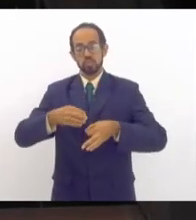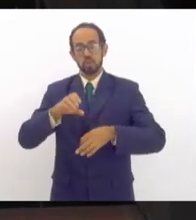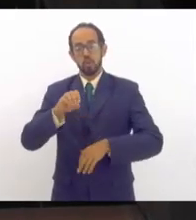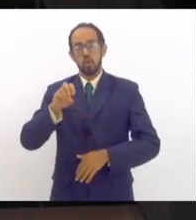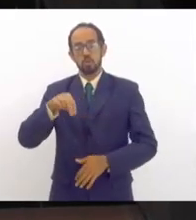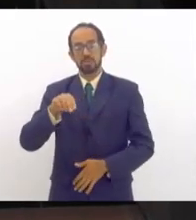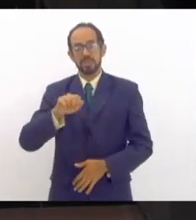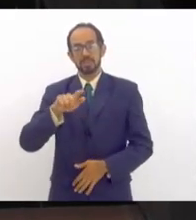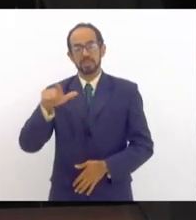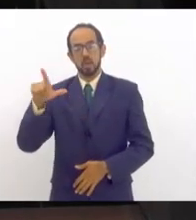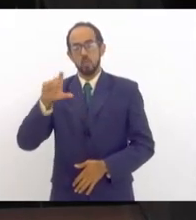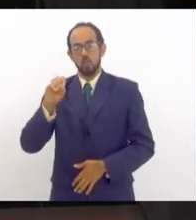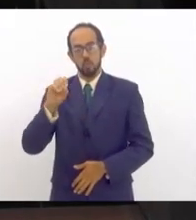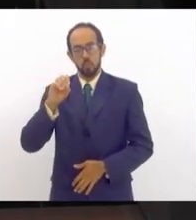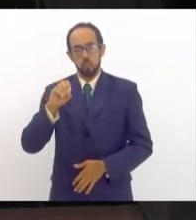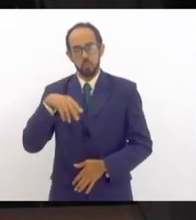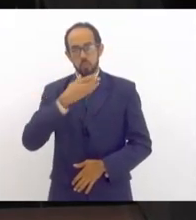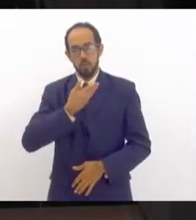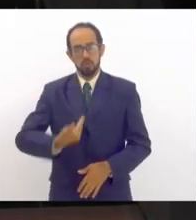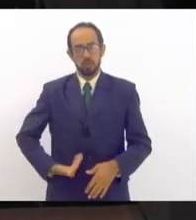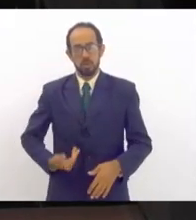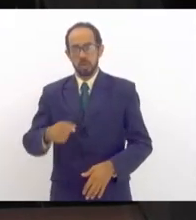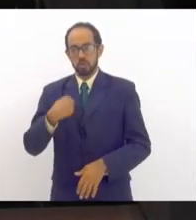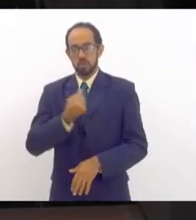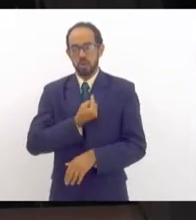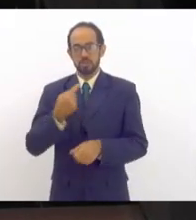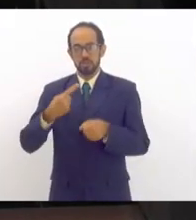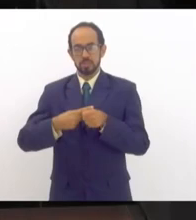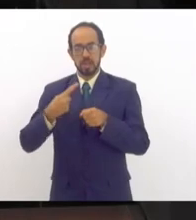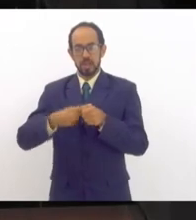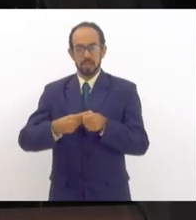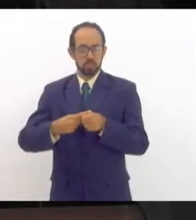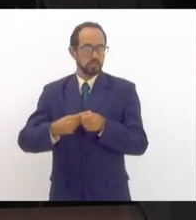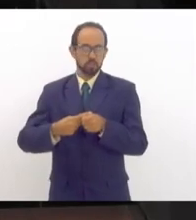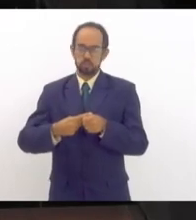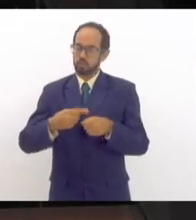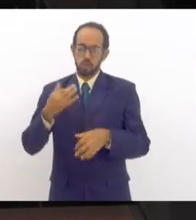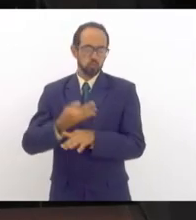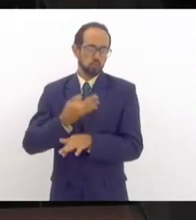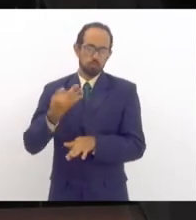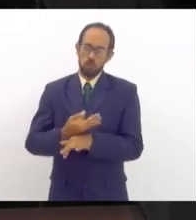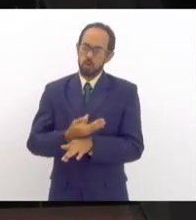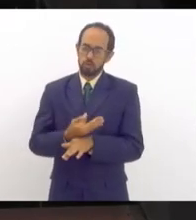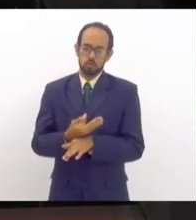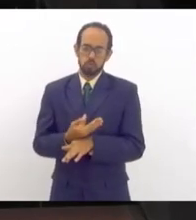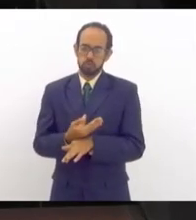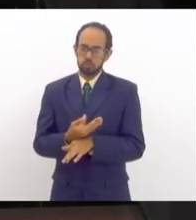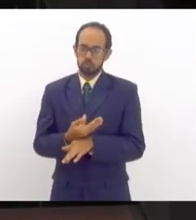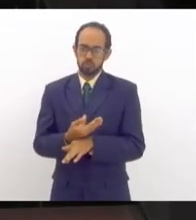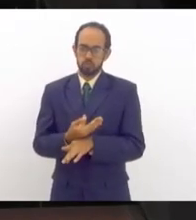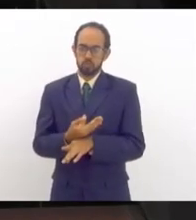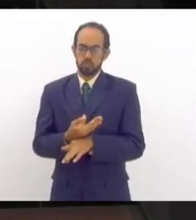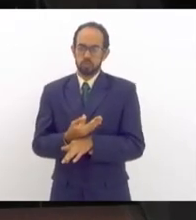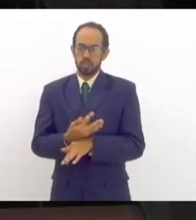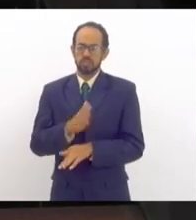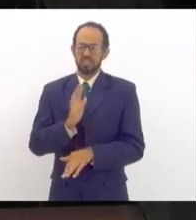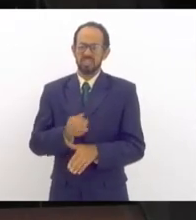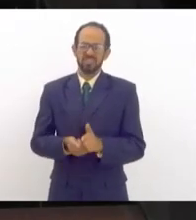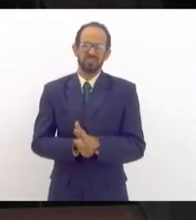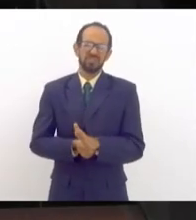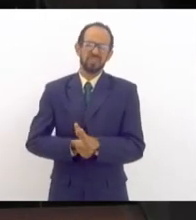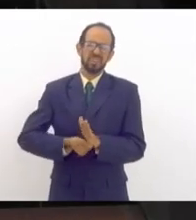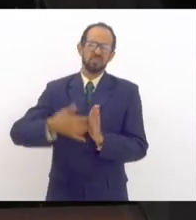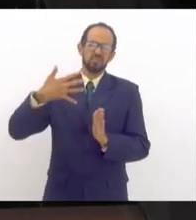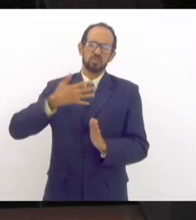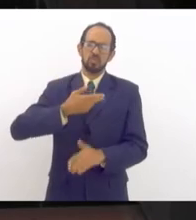públicas nossas cidades e bairros não aguentam mais hoje foi falado aqui por diversas vezes sobre o